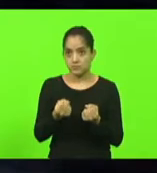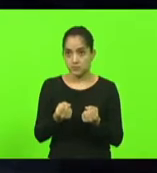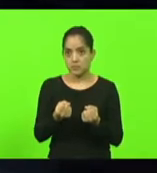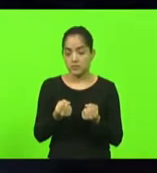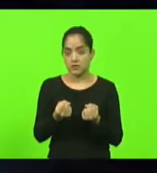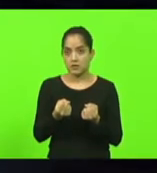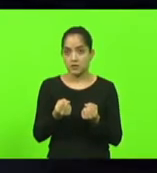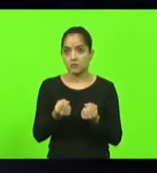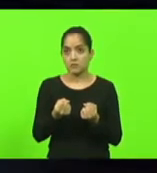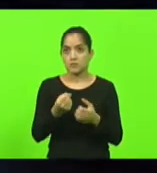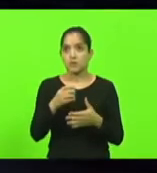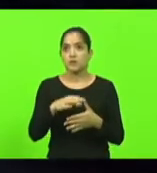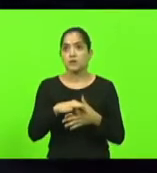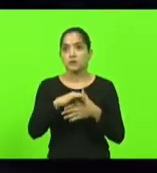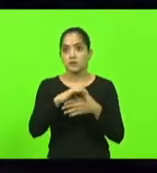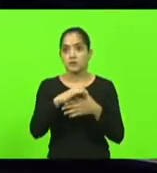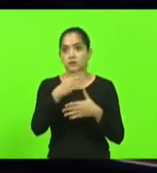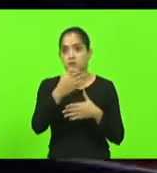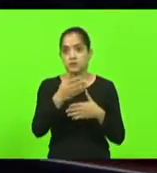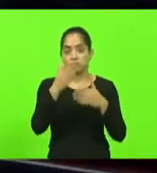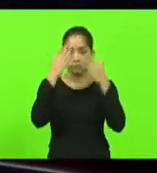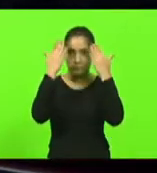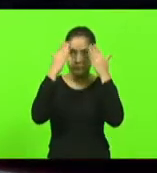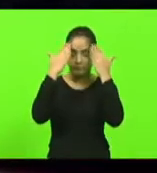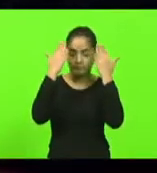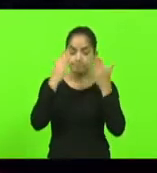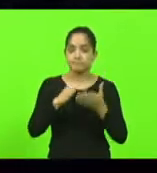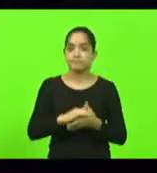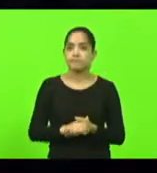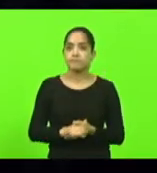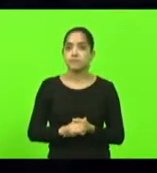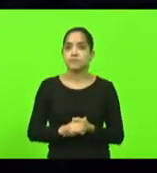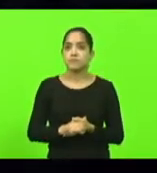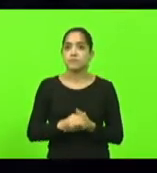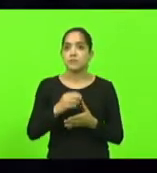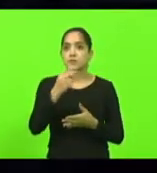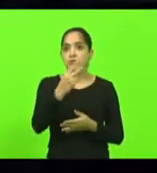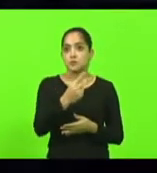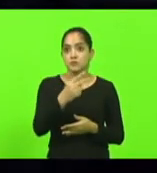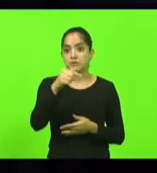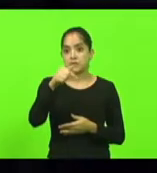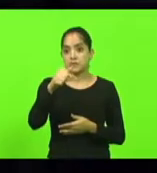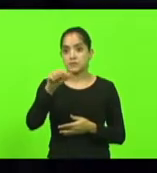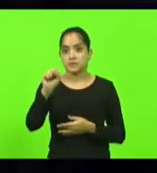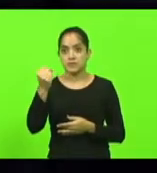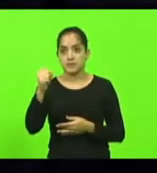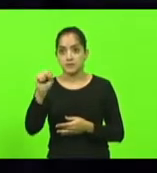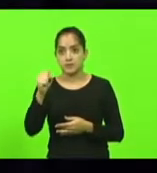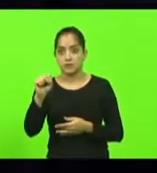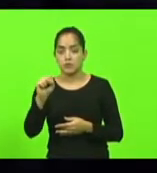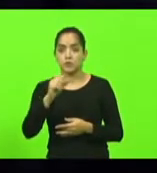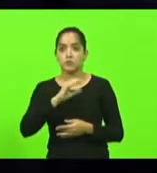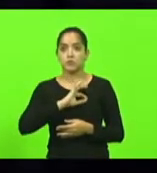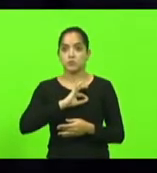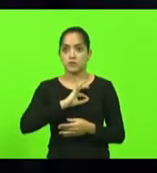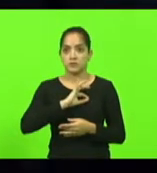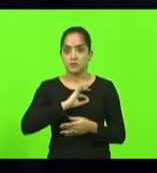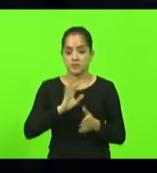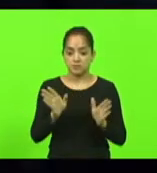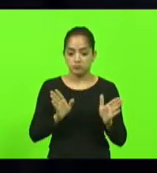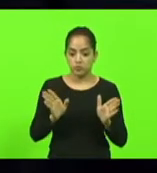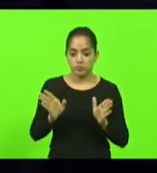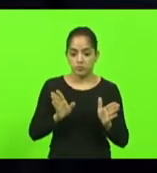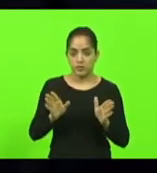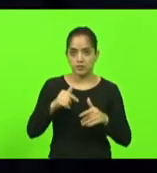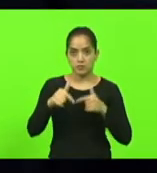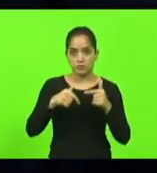matéria, líder do governo José Milton. Serão 278 agentes temporários que atuam nas centrais regionais